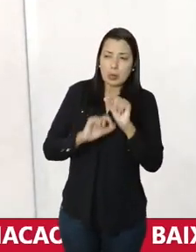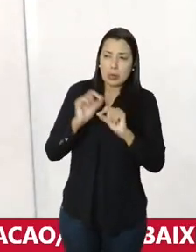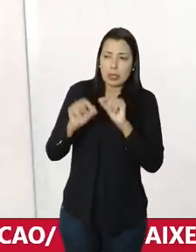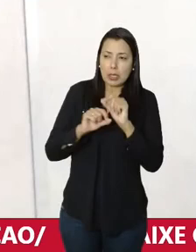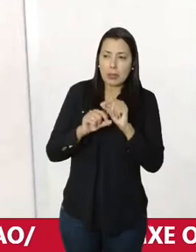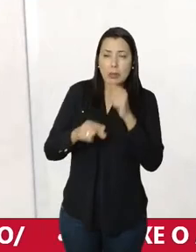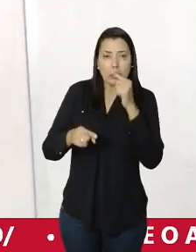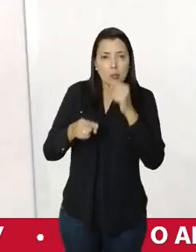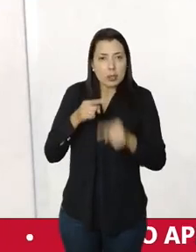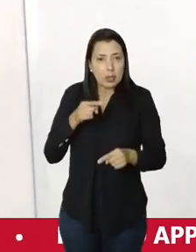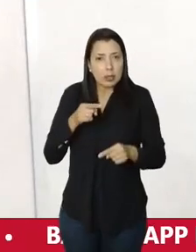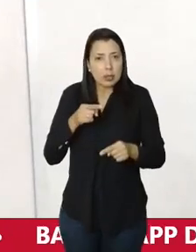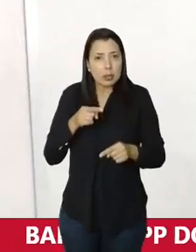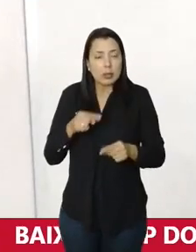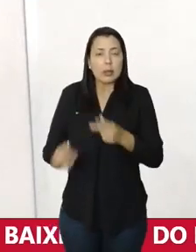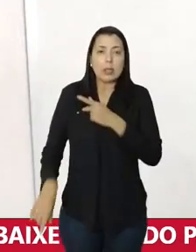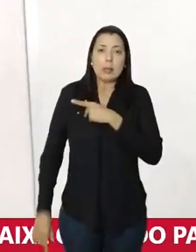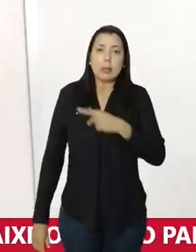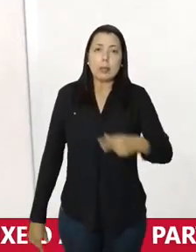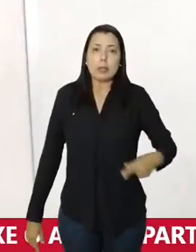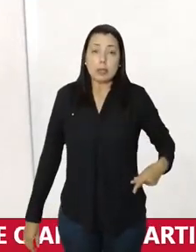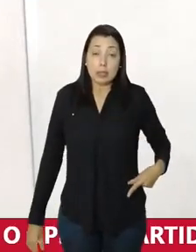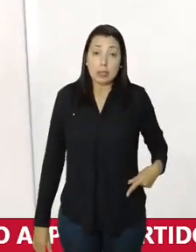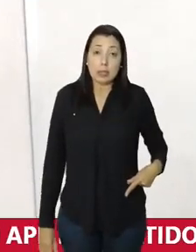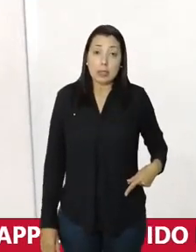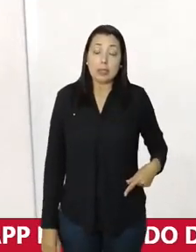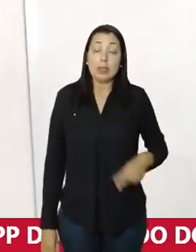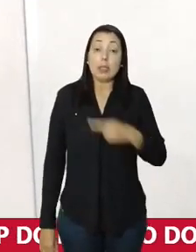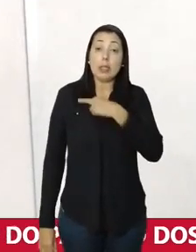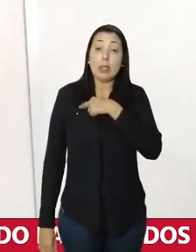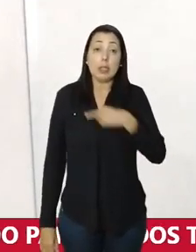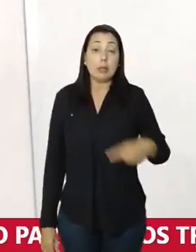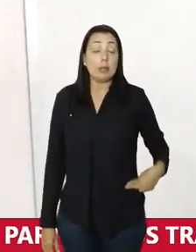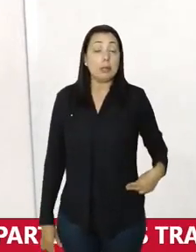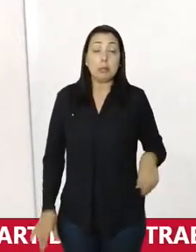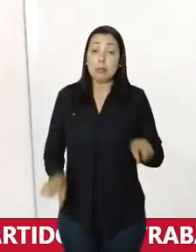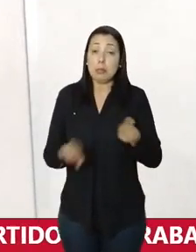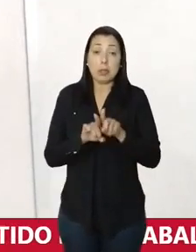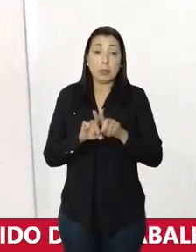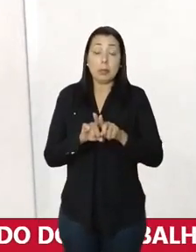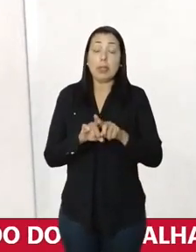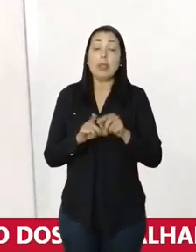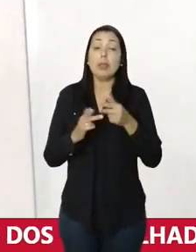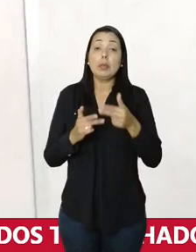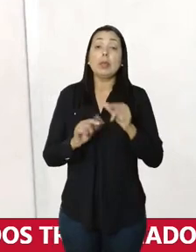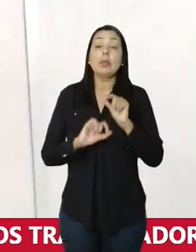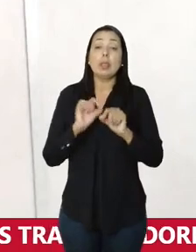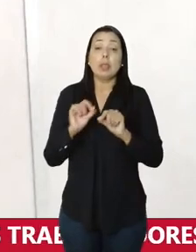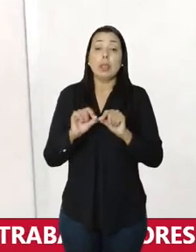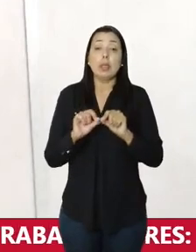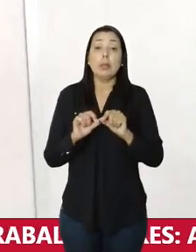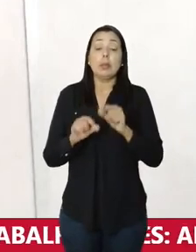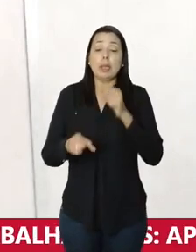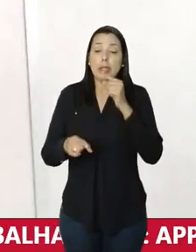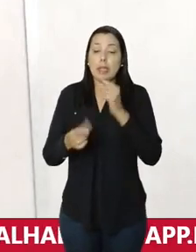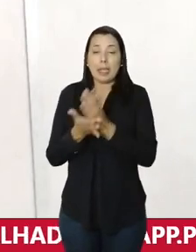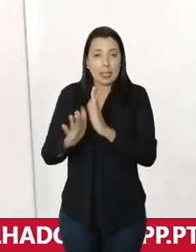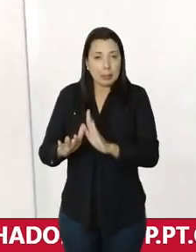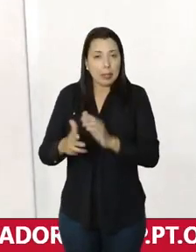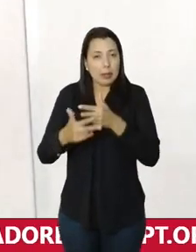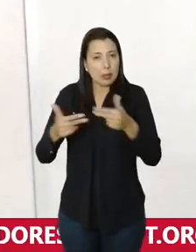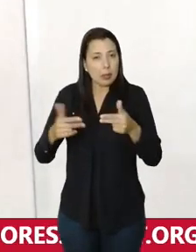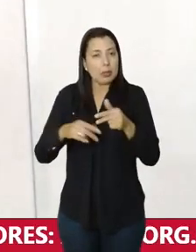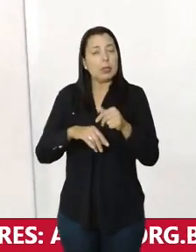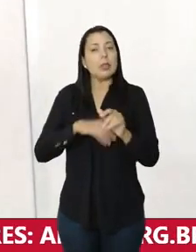para o impedimento da presidenta da República, nem tampouco de artifício para uma ruptura